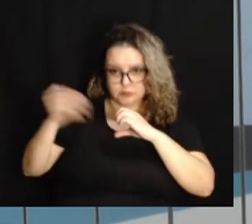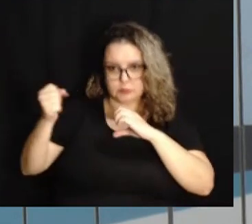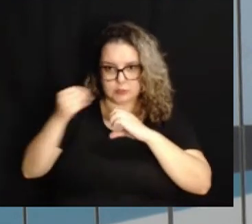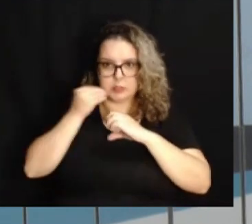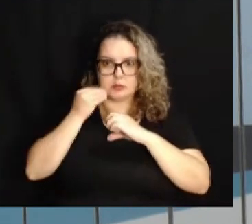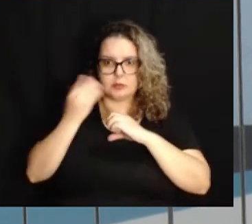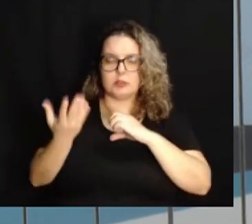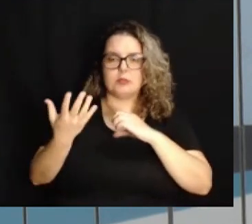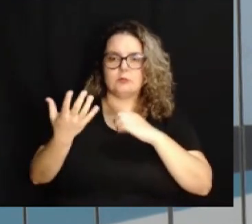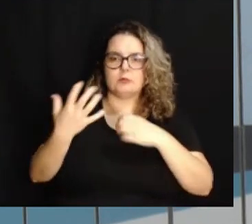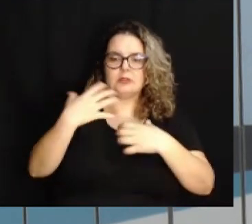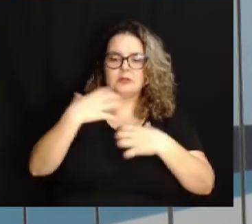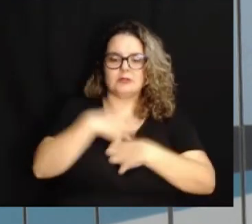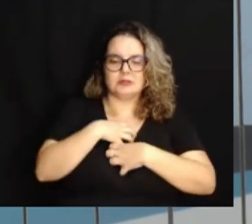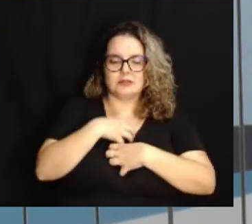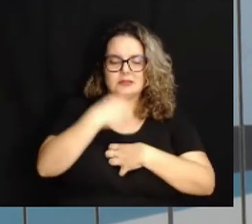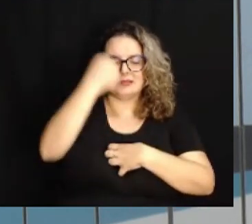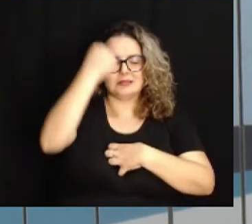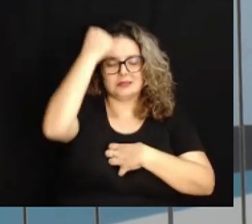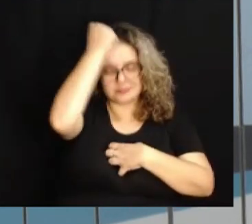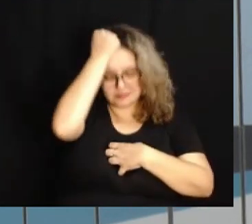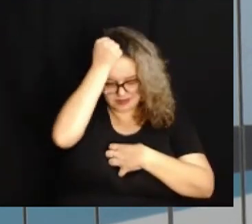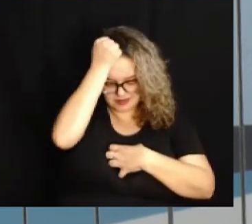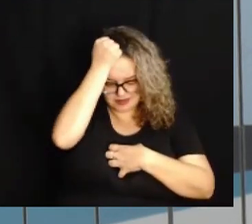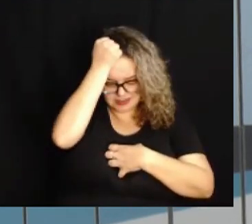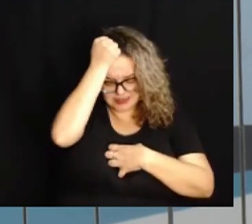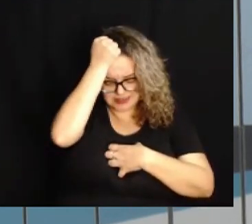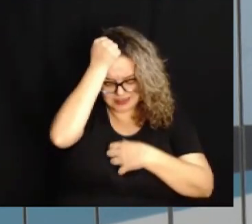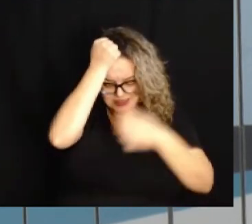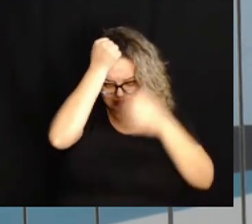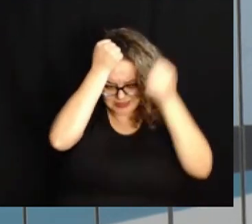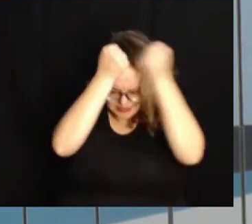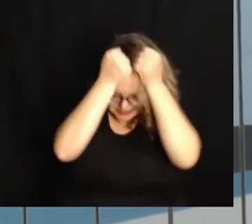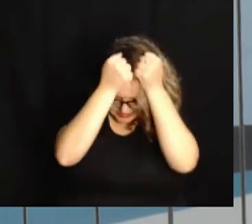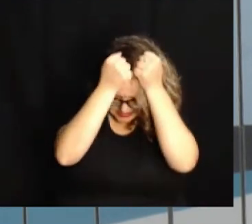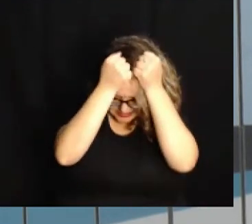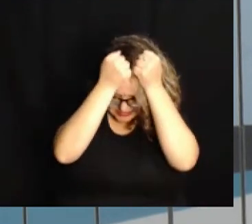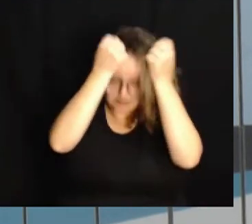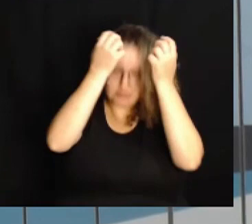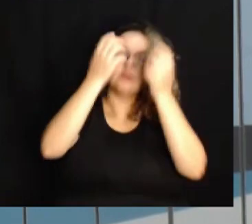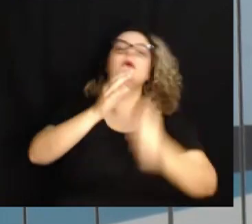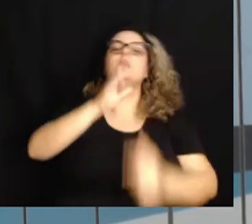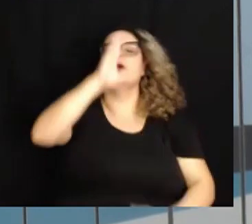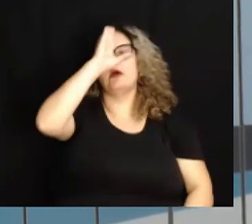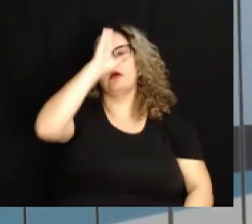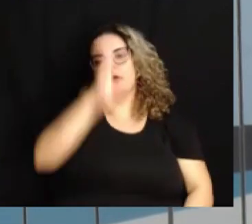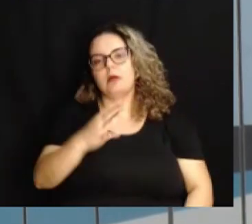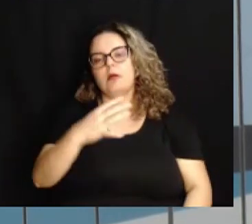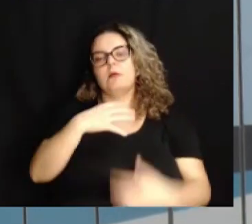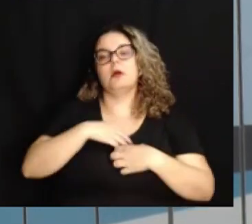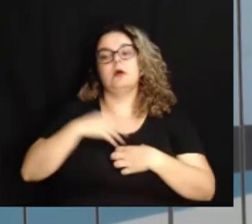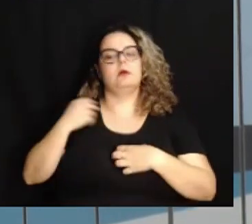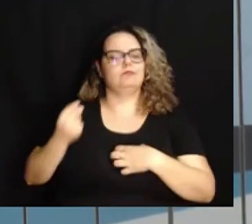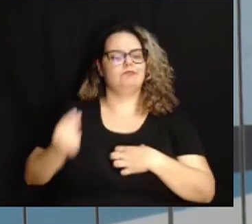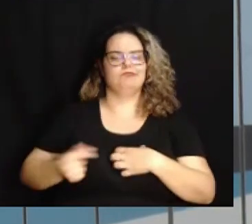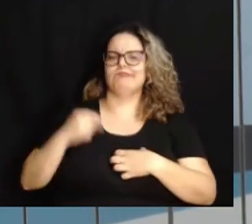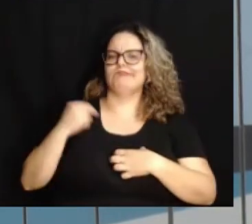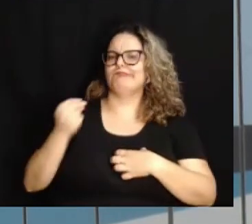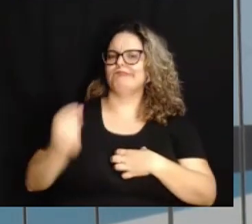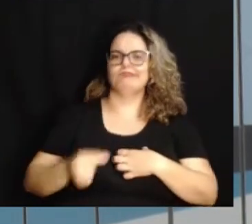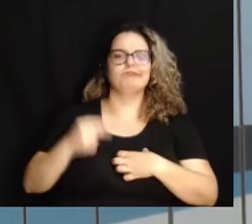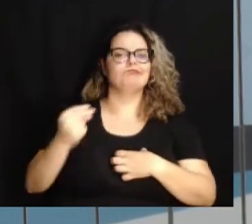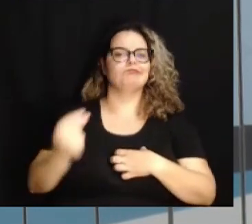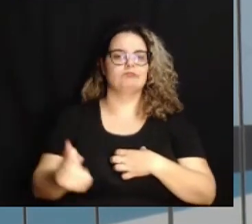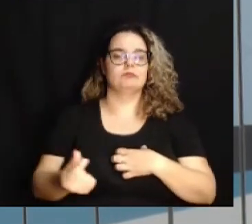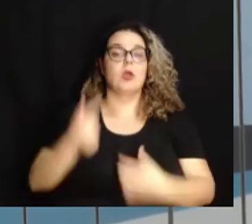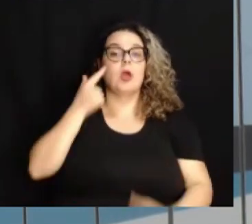A culpa é o principal sintoma, digamos ali, que vai perdurar durante muito tempo. Então, assim, claro que é muito fácil